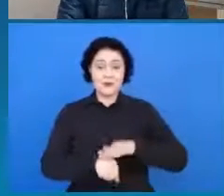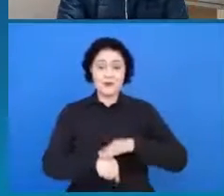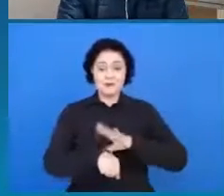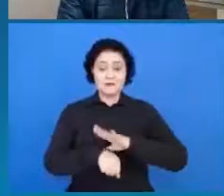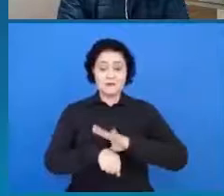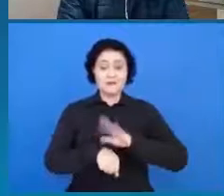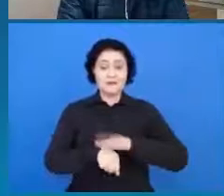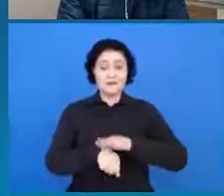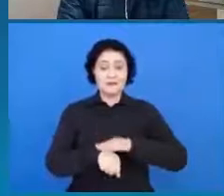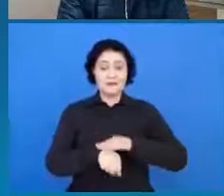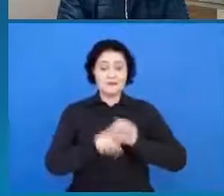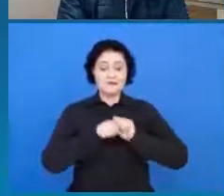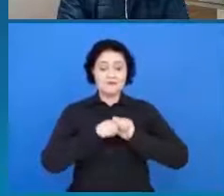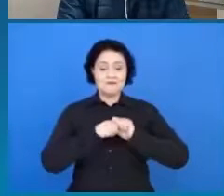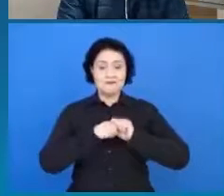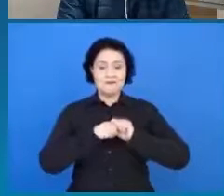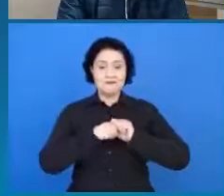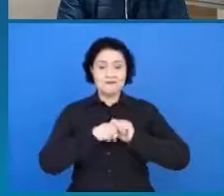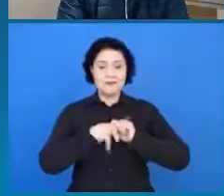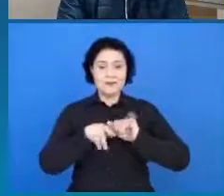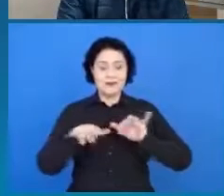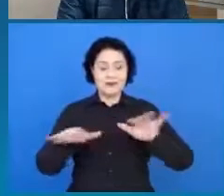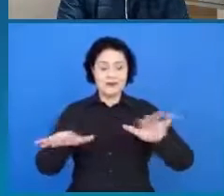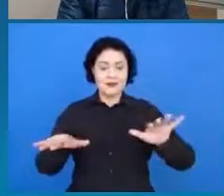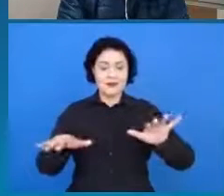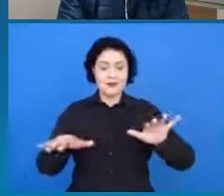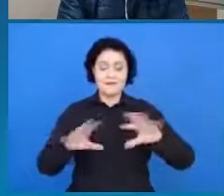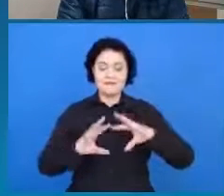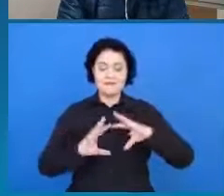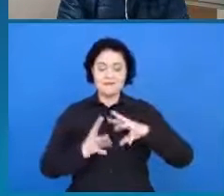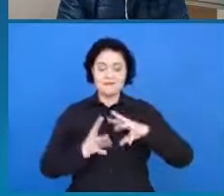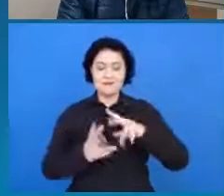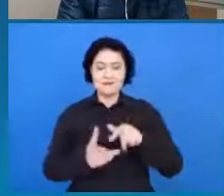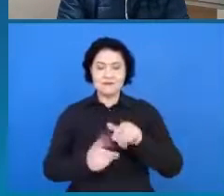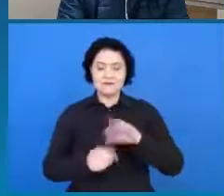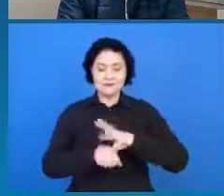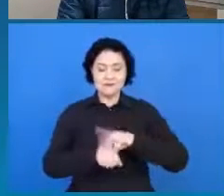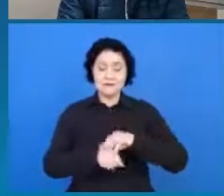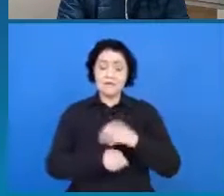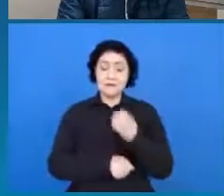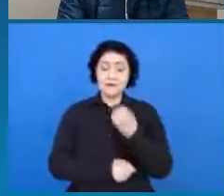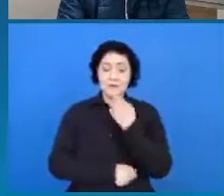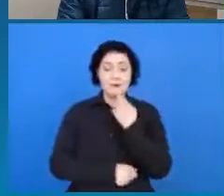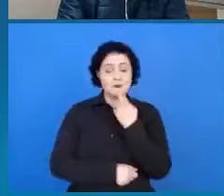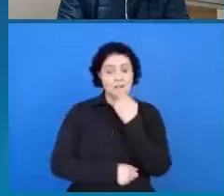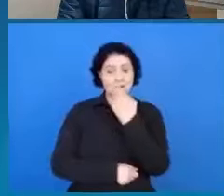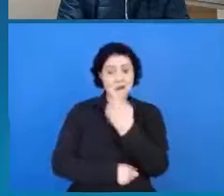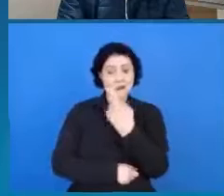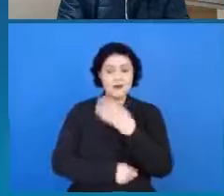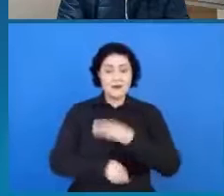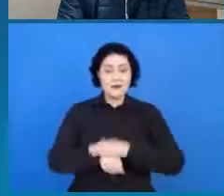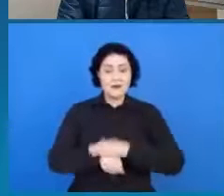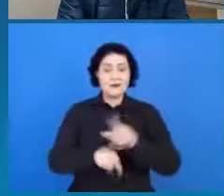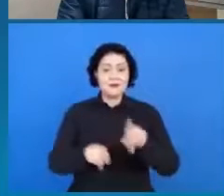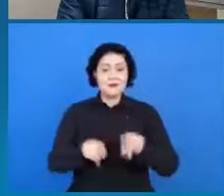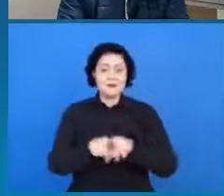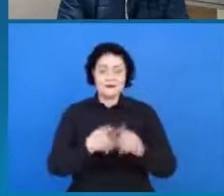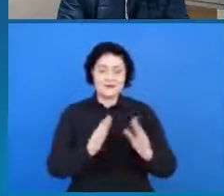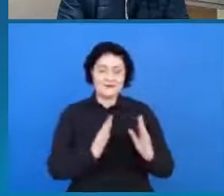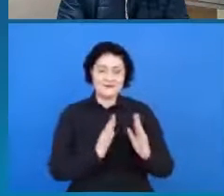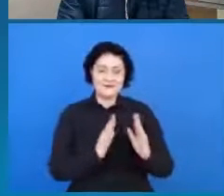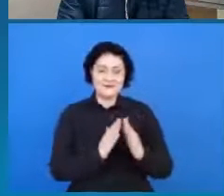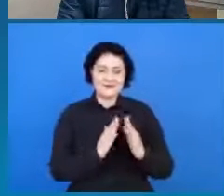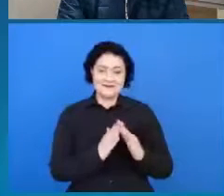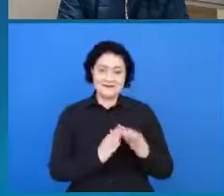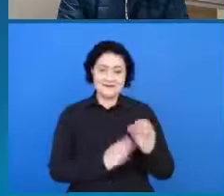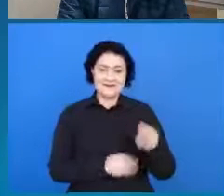foi uma das pontas dos bons resultados de se ficar um pouco mais em casa